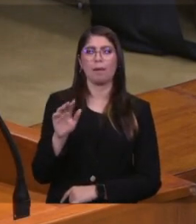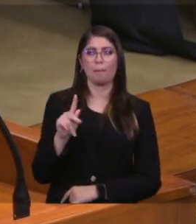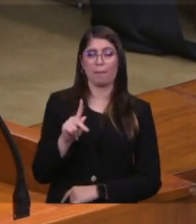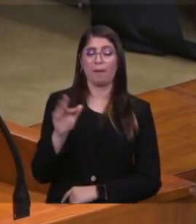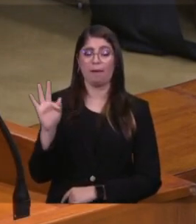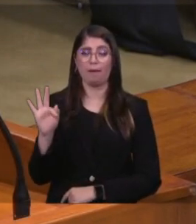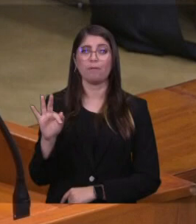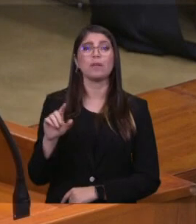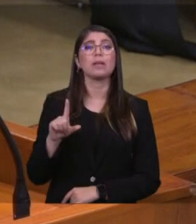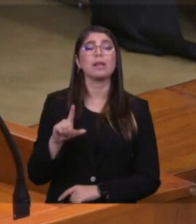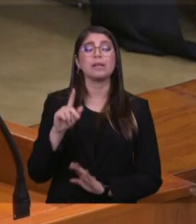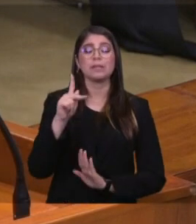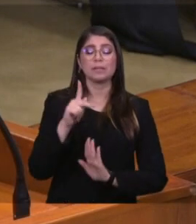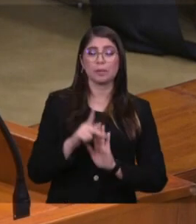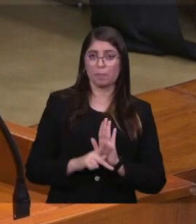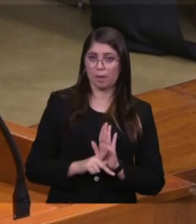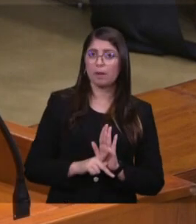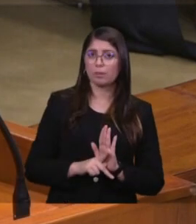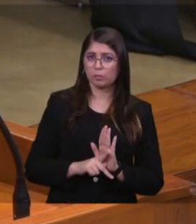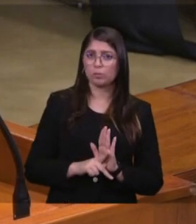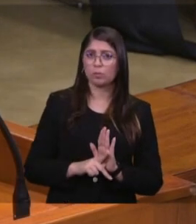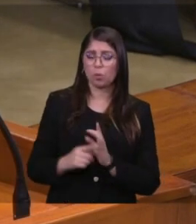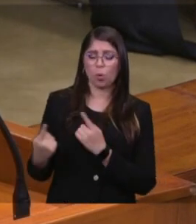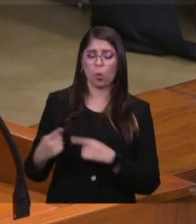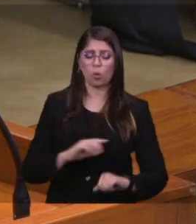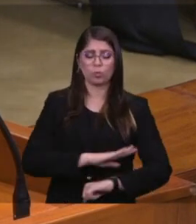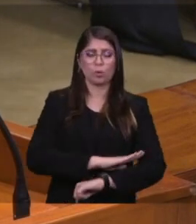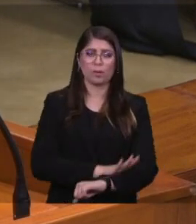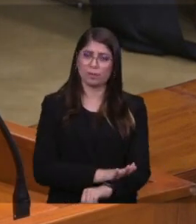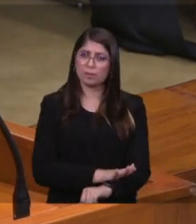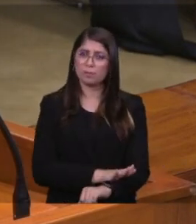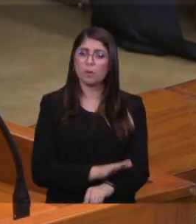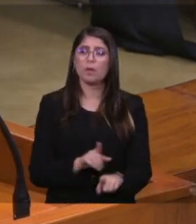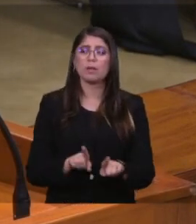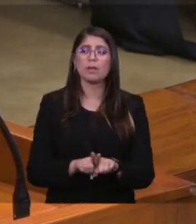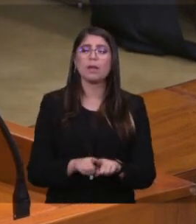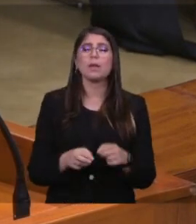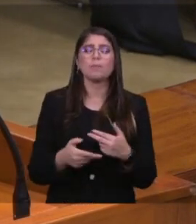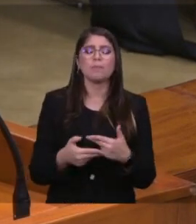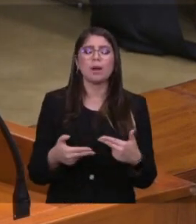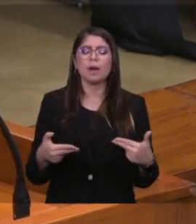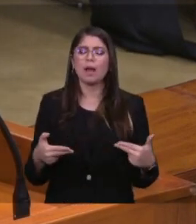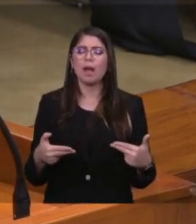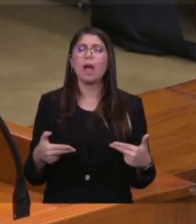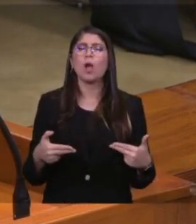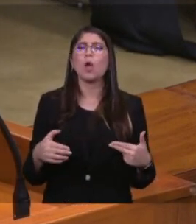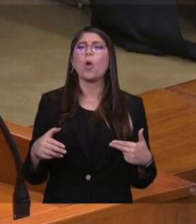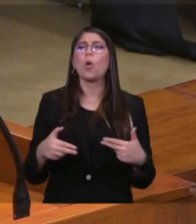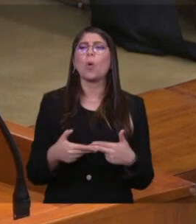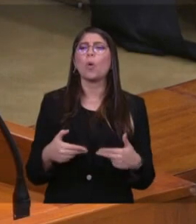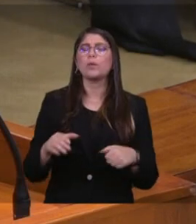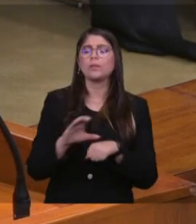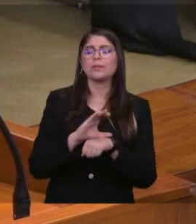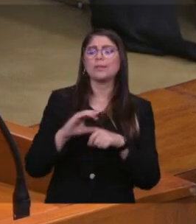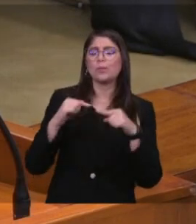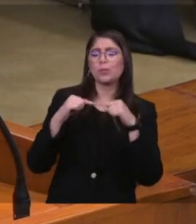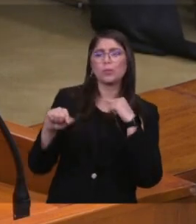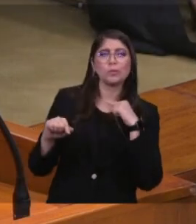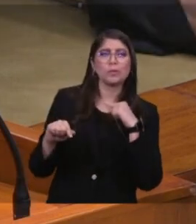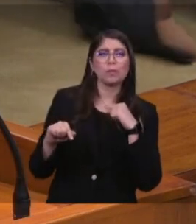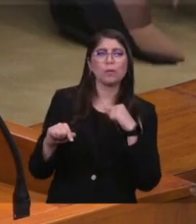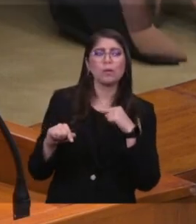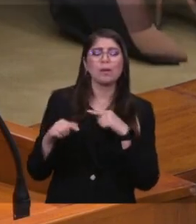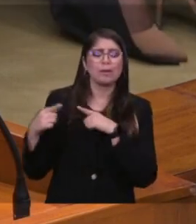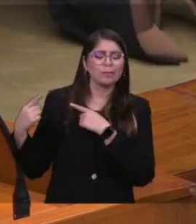de Enfrentamento ao Racismo se observe também esse estado de coisas inconstitucional que assola a população